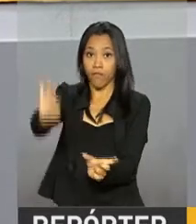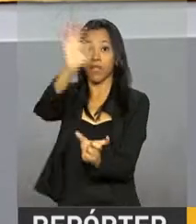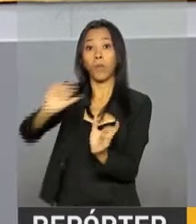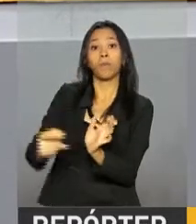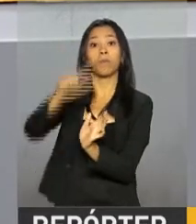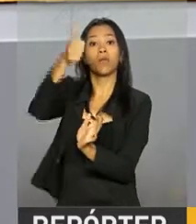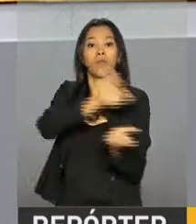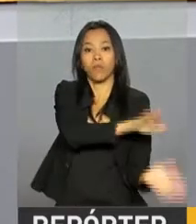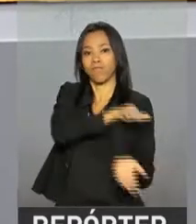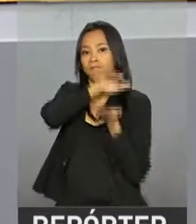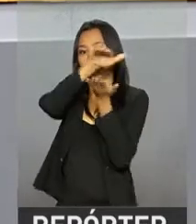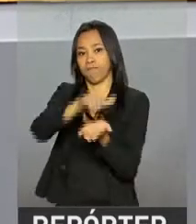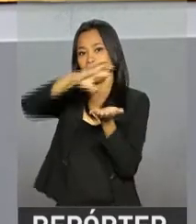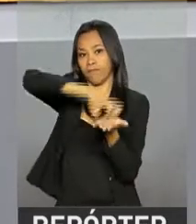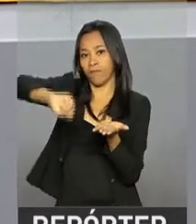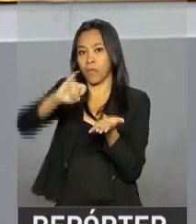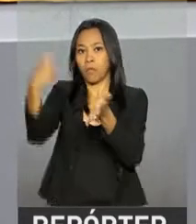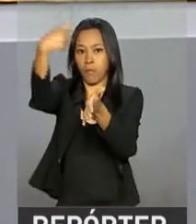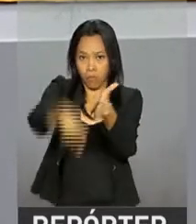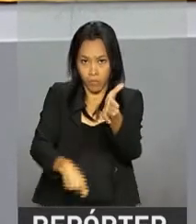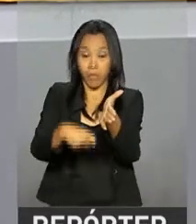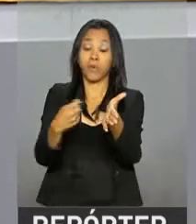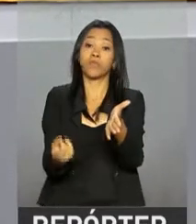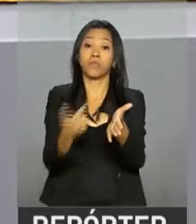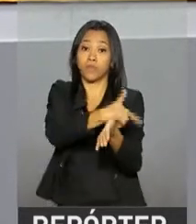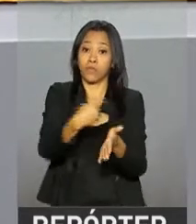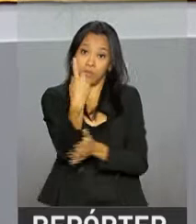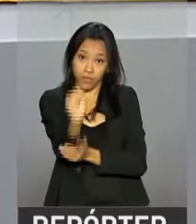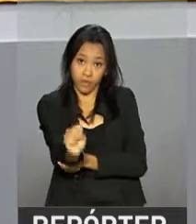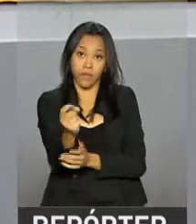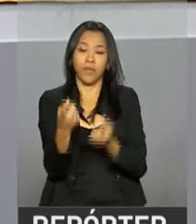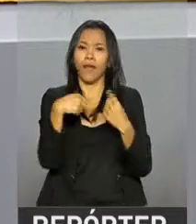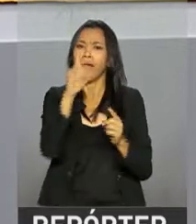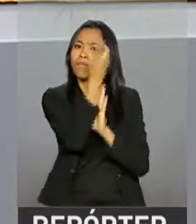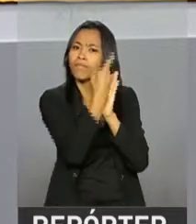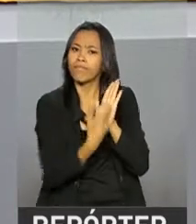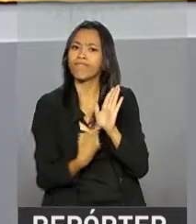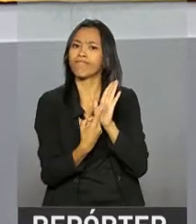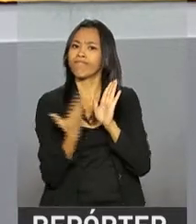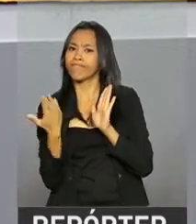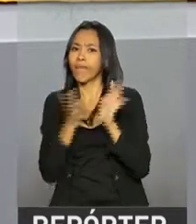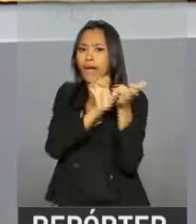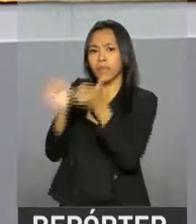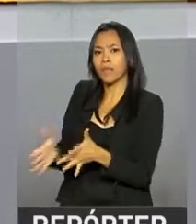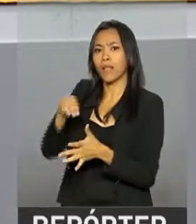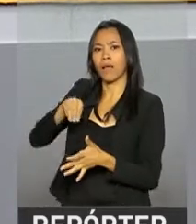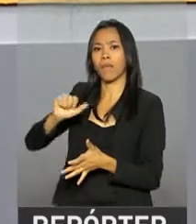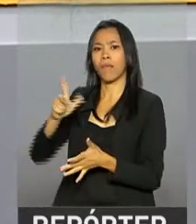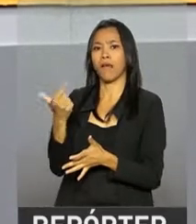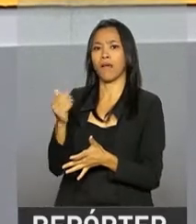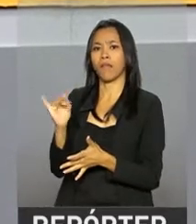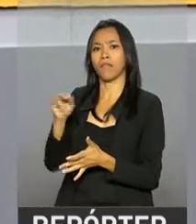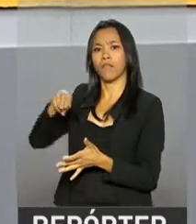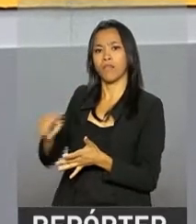de restituição do imposto de renda da pessoa física de 2018 orações que deixarão a malha fina referentes aos exercícios